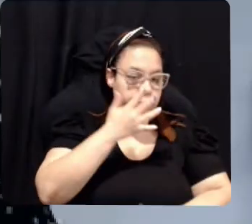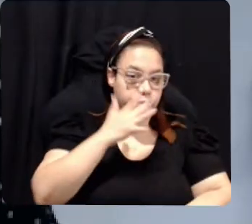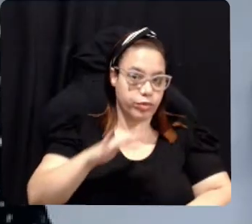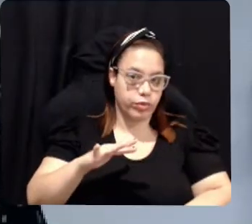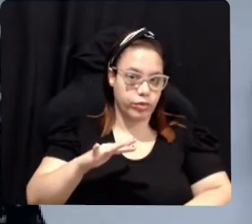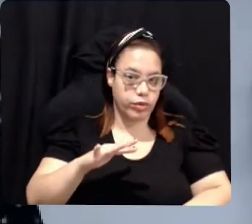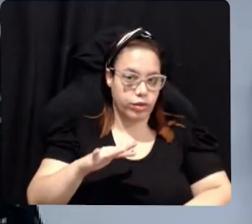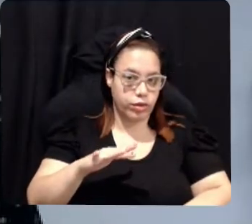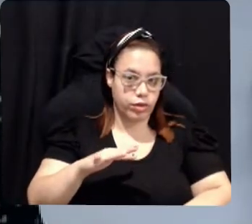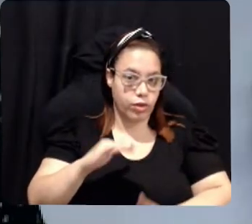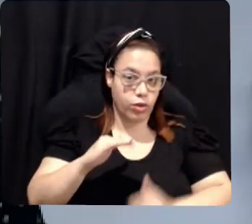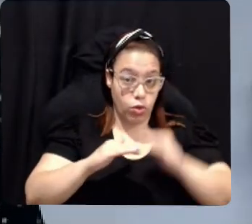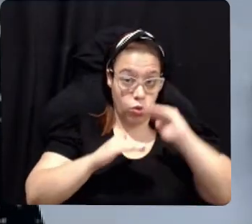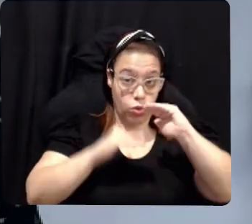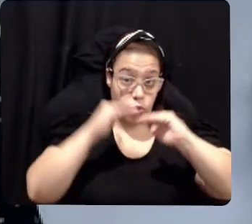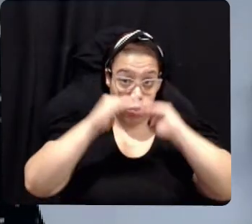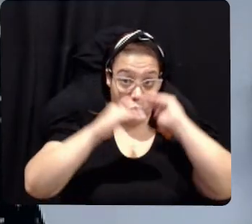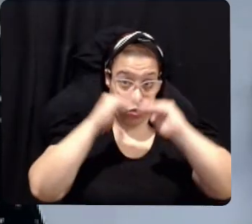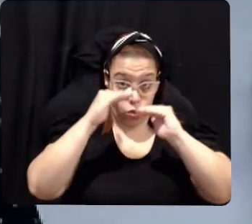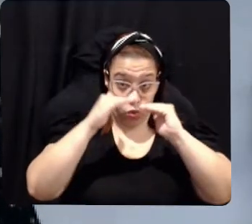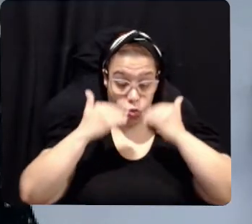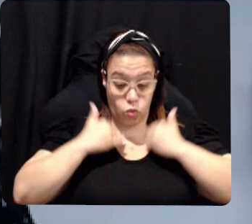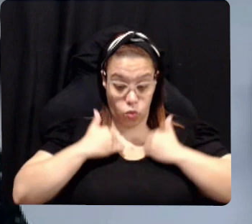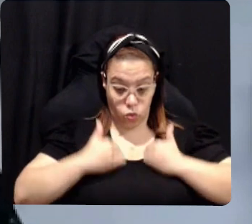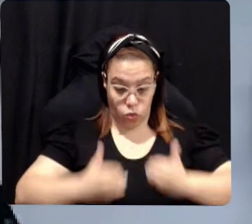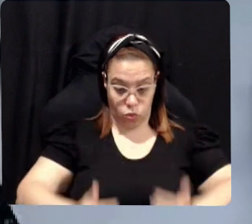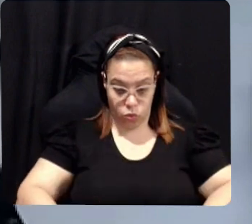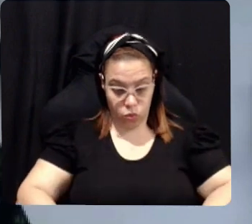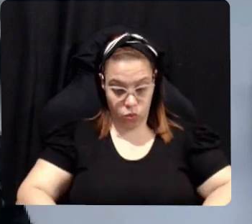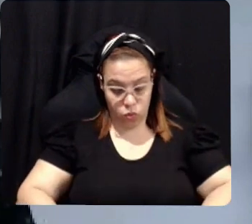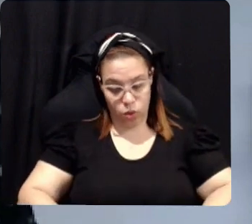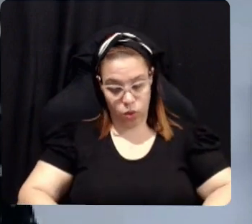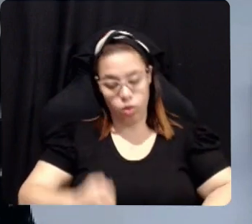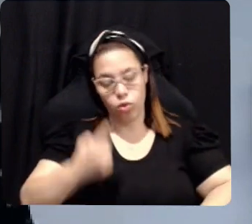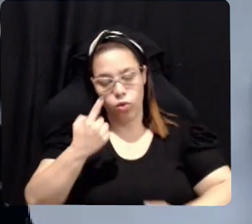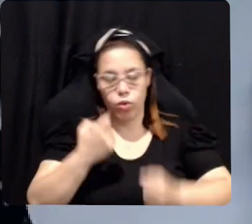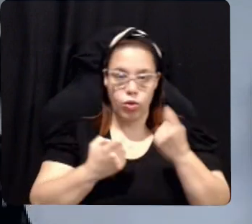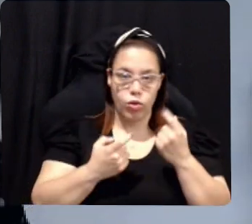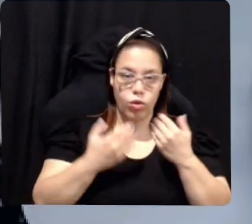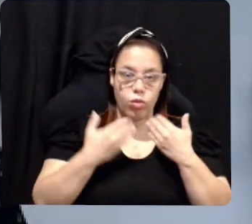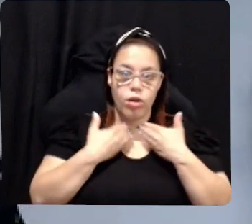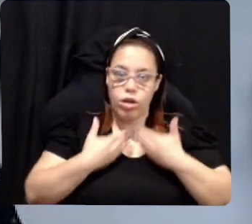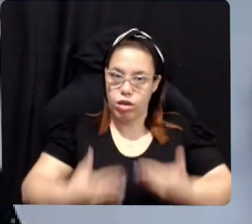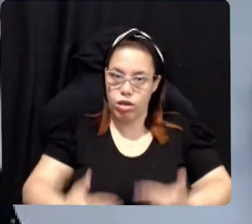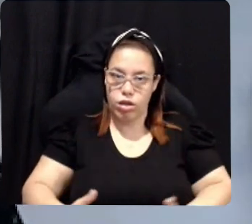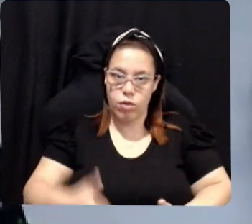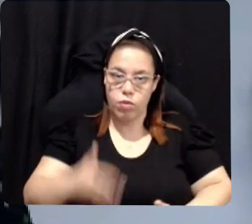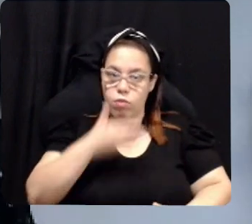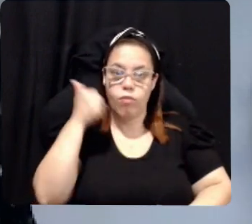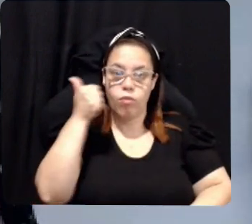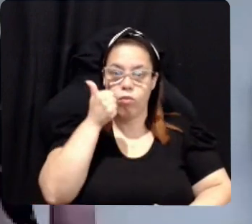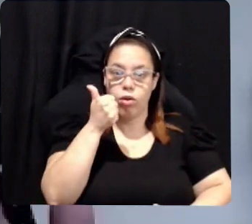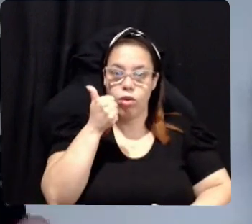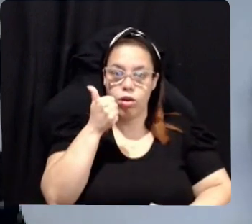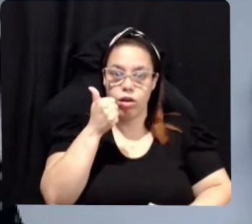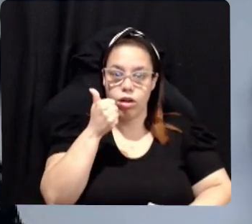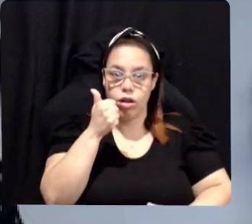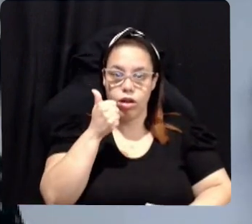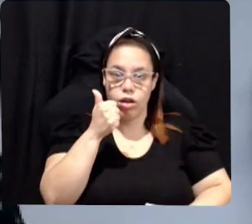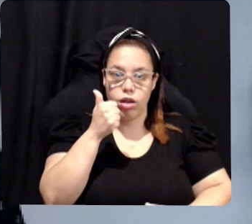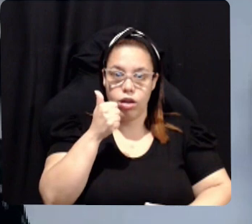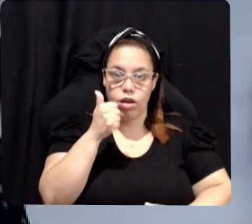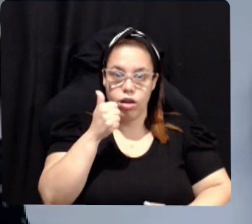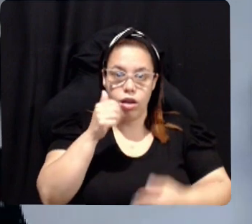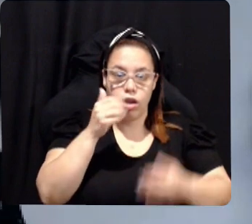Toda criança ela vai ter um amadurecimento biológico, então alguns quadros mais leves podem melhorar tanto